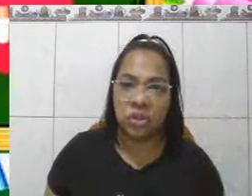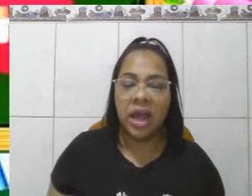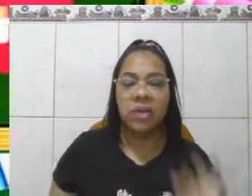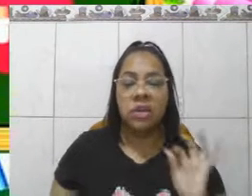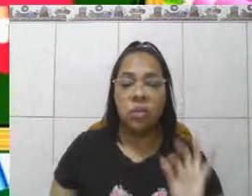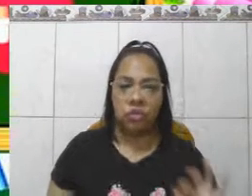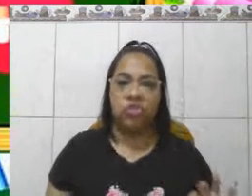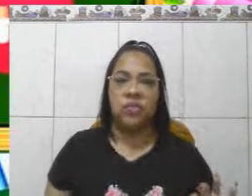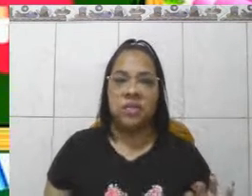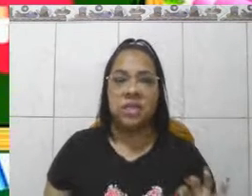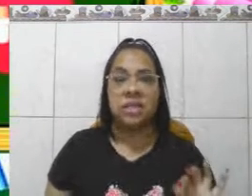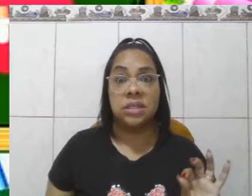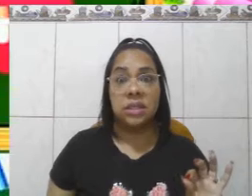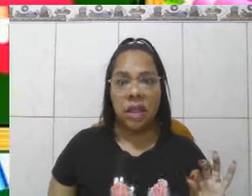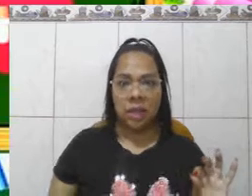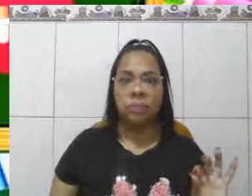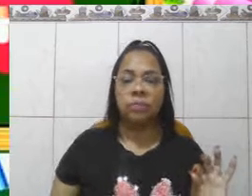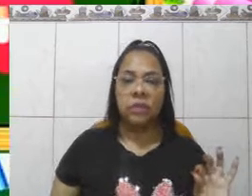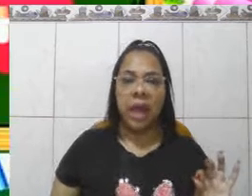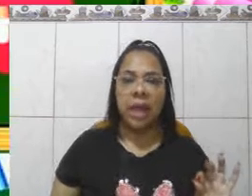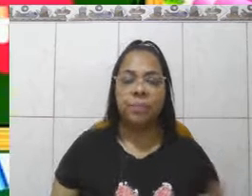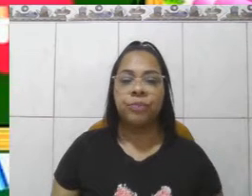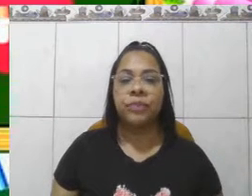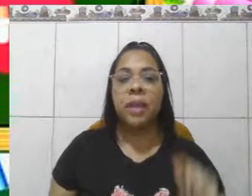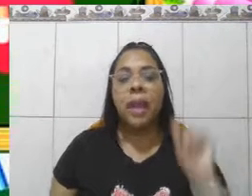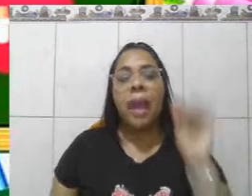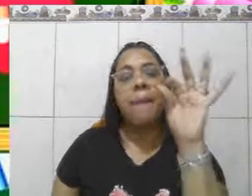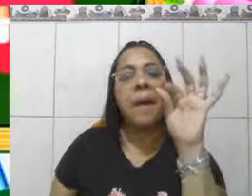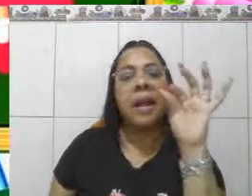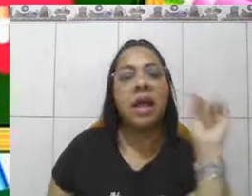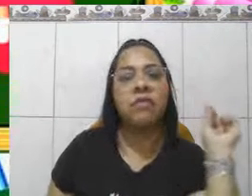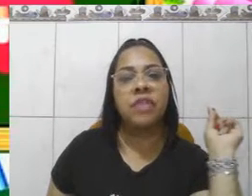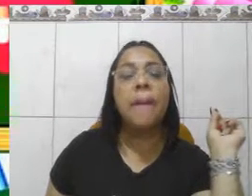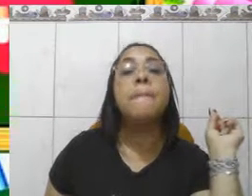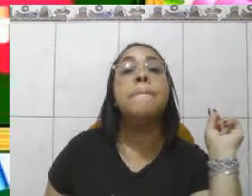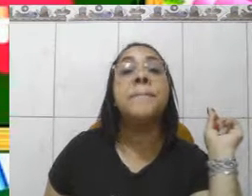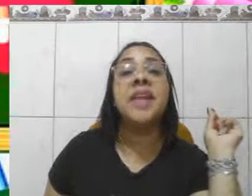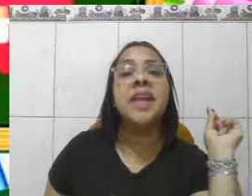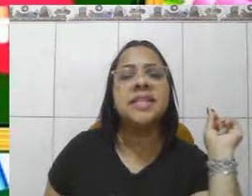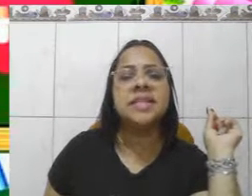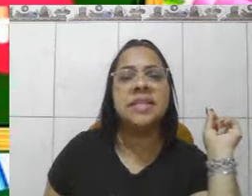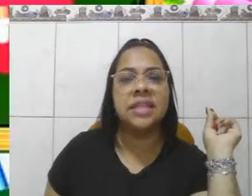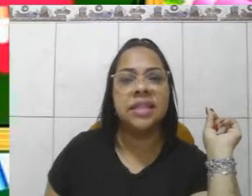um dicionário que muitos de vocês têm, tá? A palavra